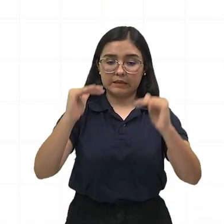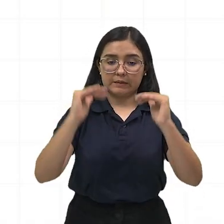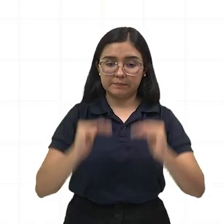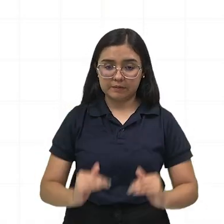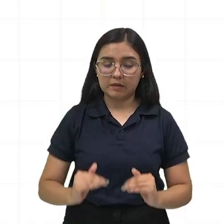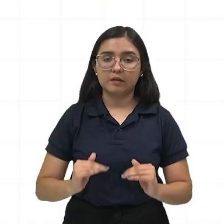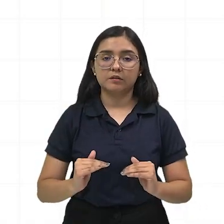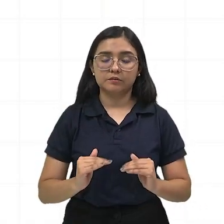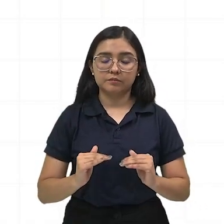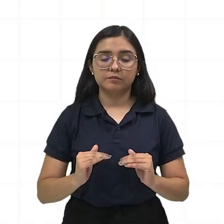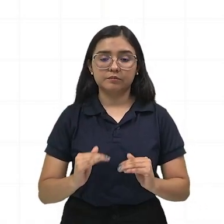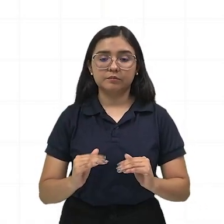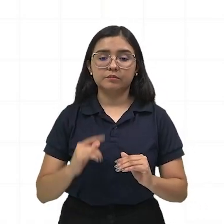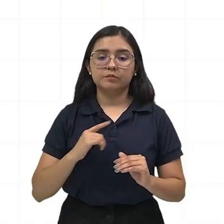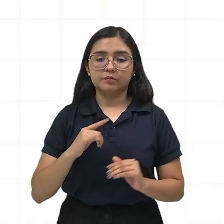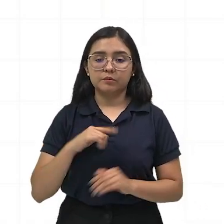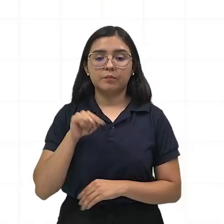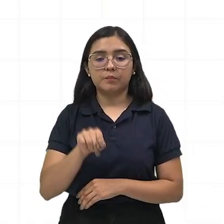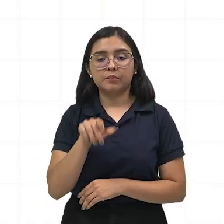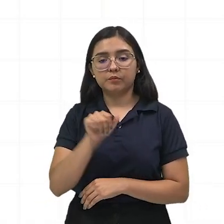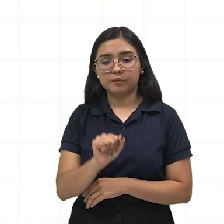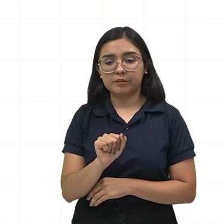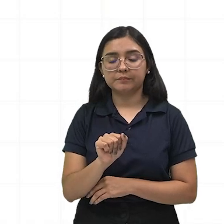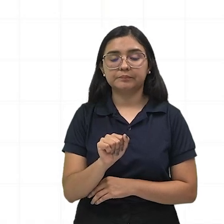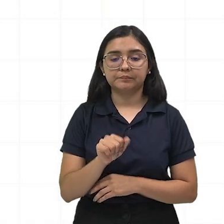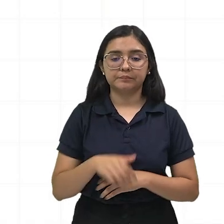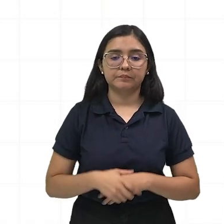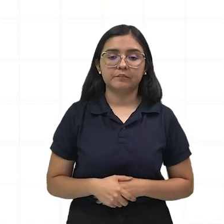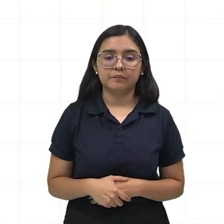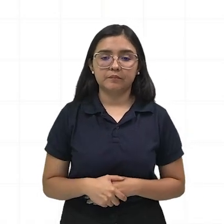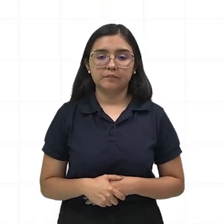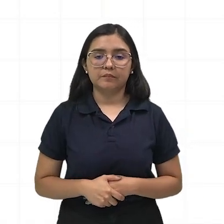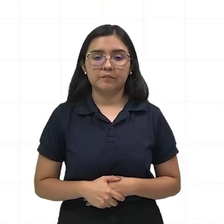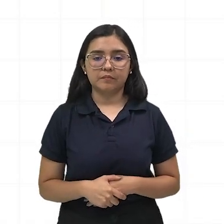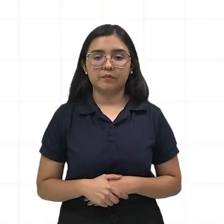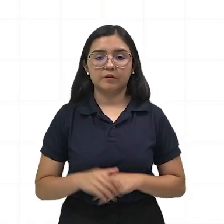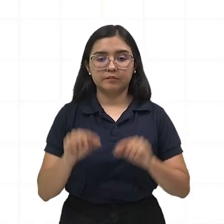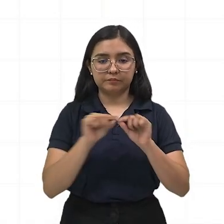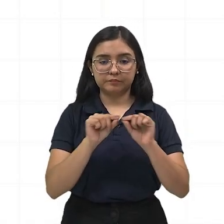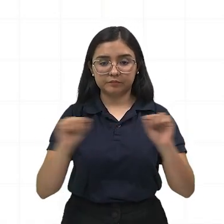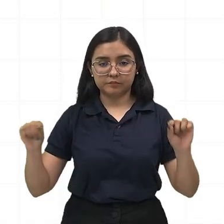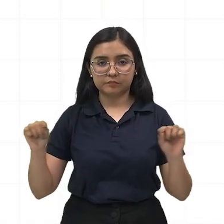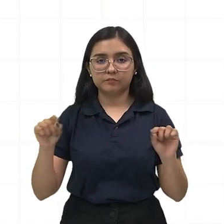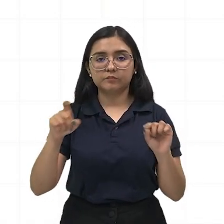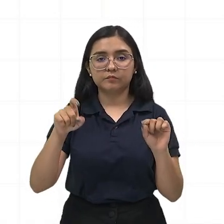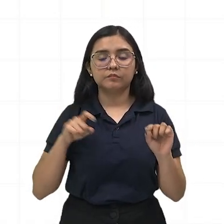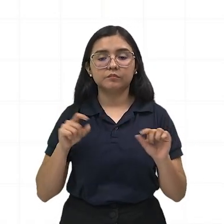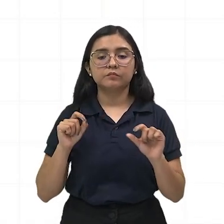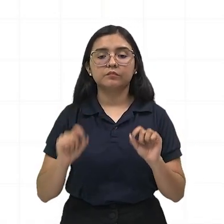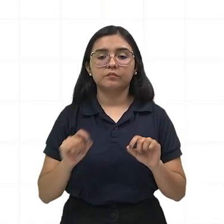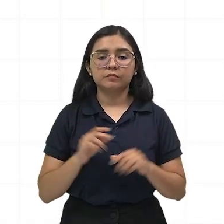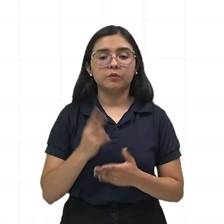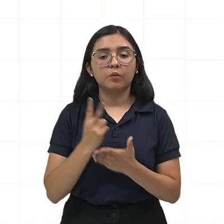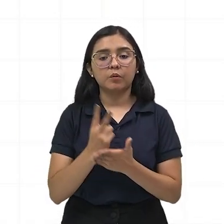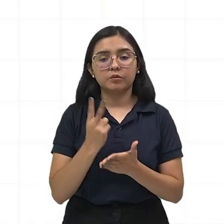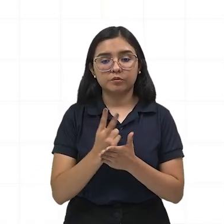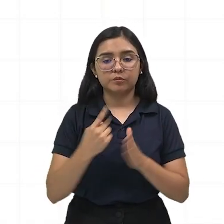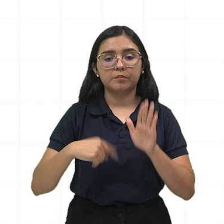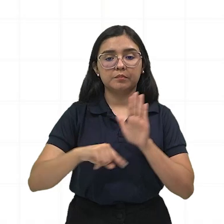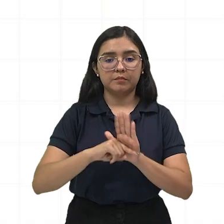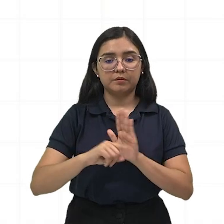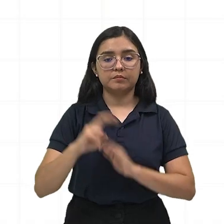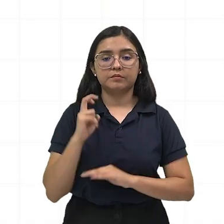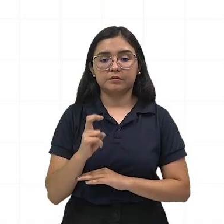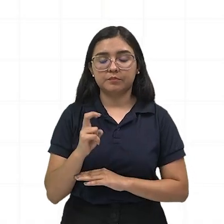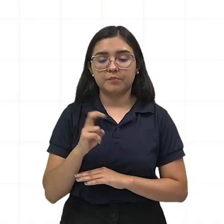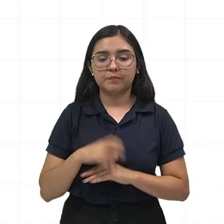dele, né? A reflexão desse ponto, em relação ao eixo X, lembrando sempre, né? Ele continua aqui no